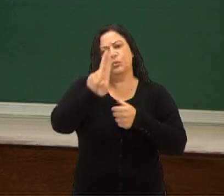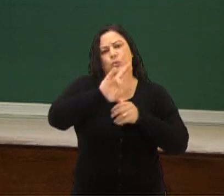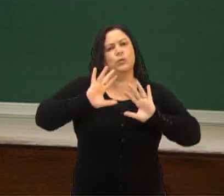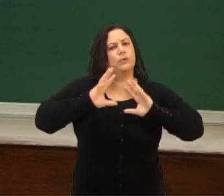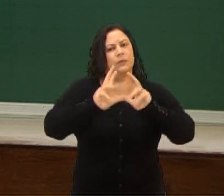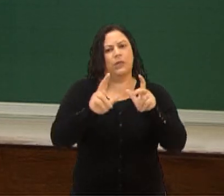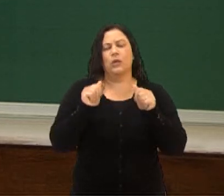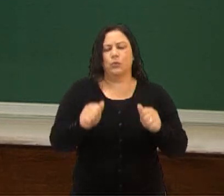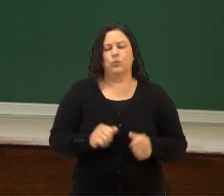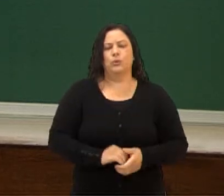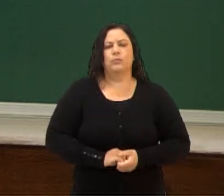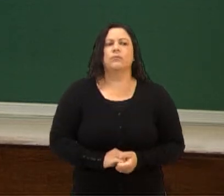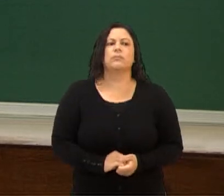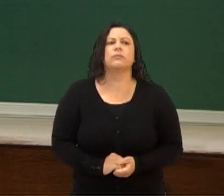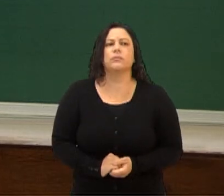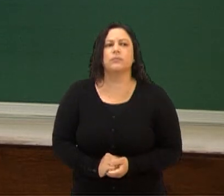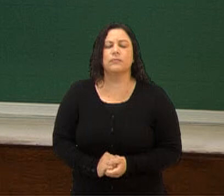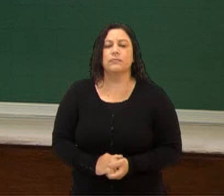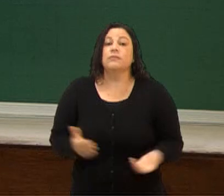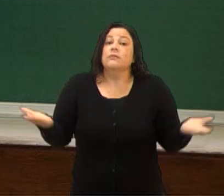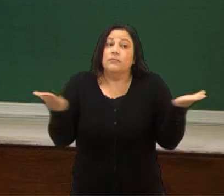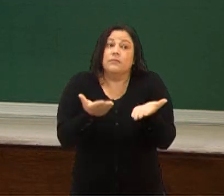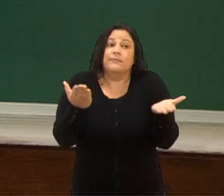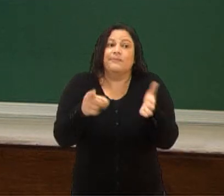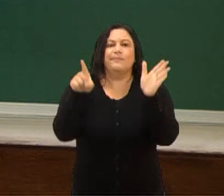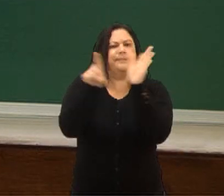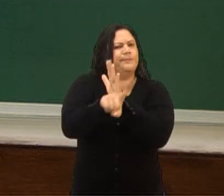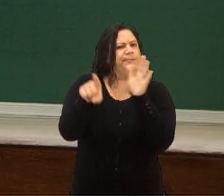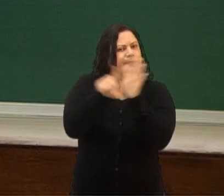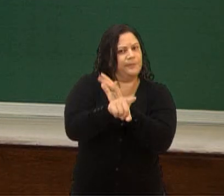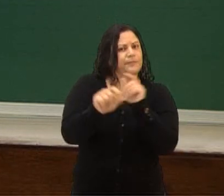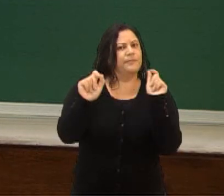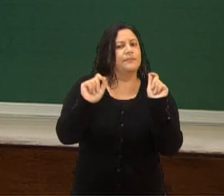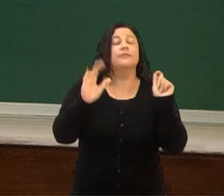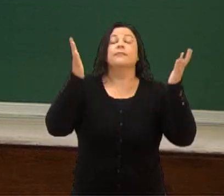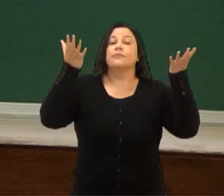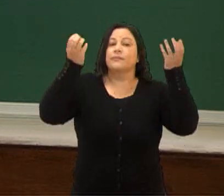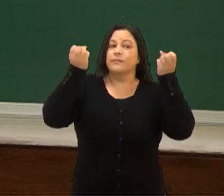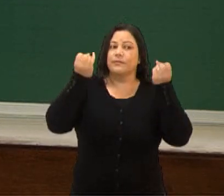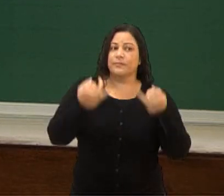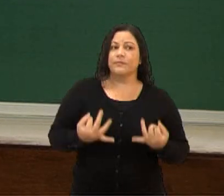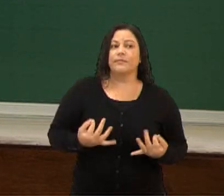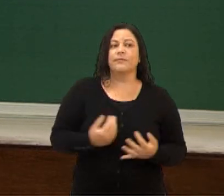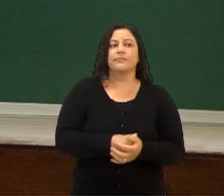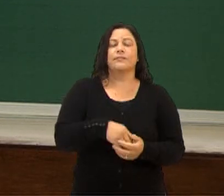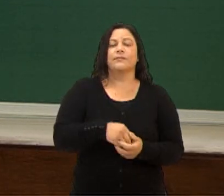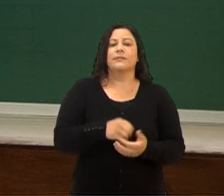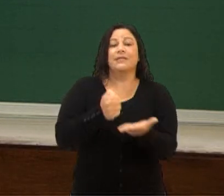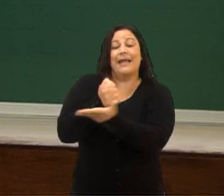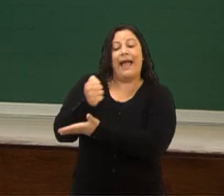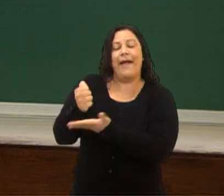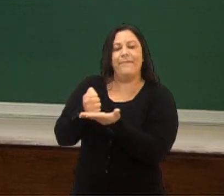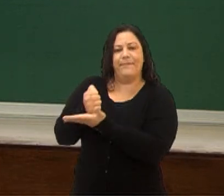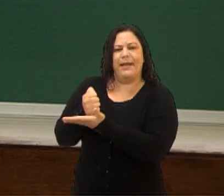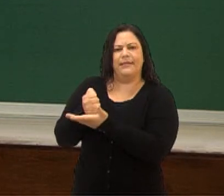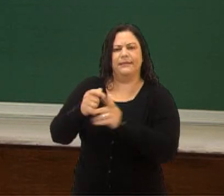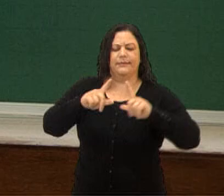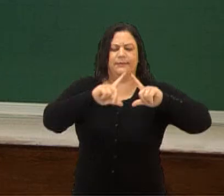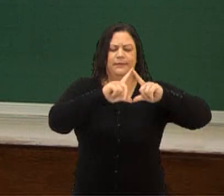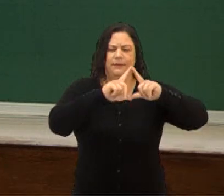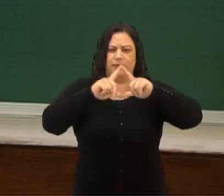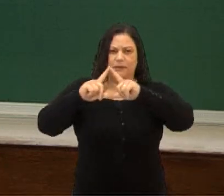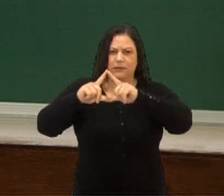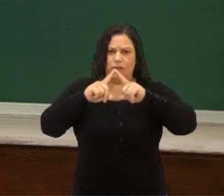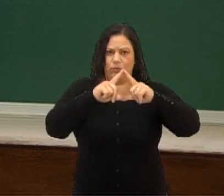Vamos em frente, então? Vamos entrar numa questãozinha aqui, já falando de um prisma de base triangular ou de um prisma